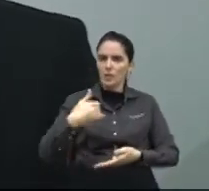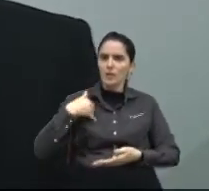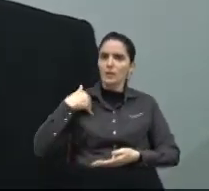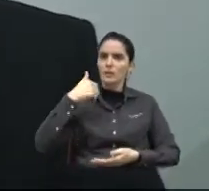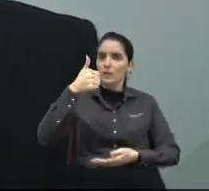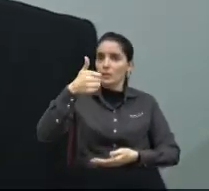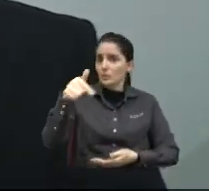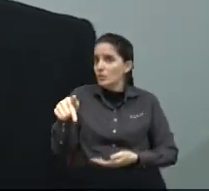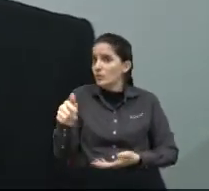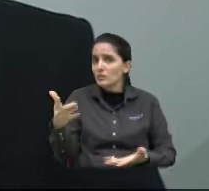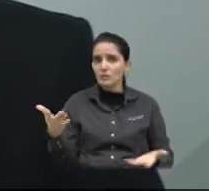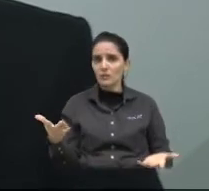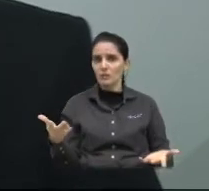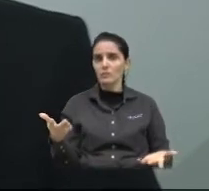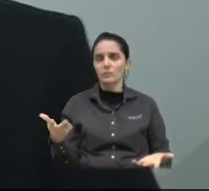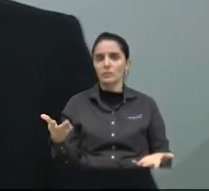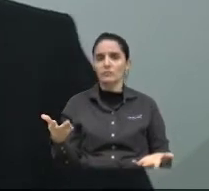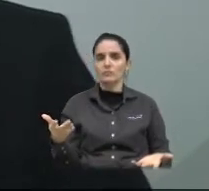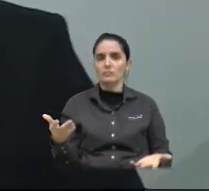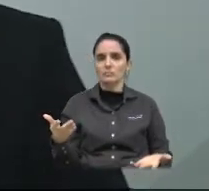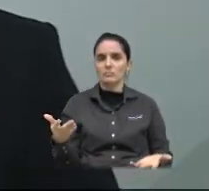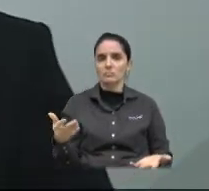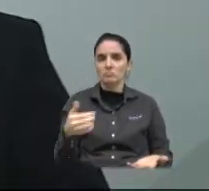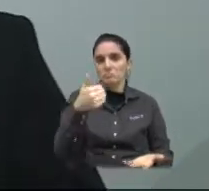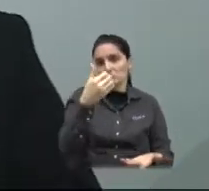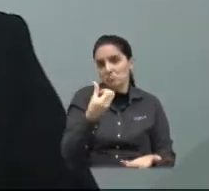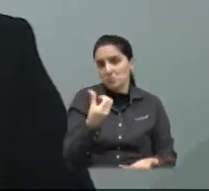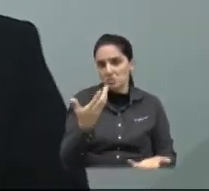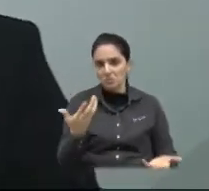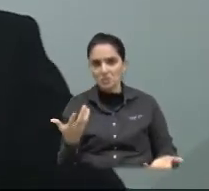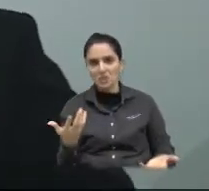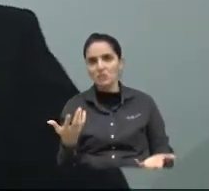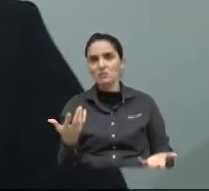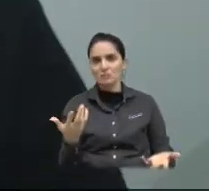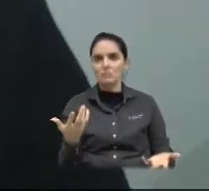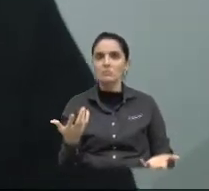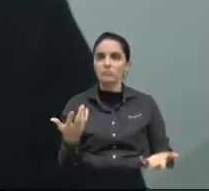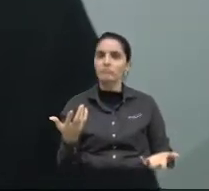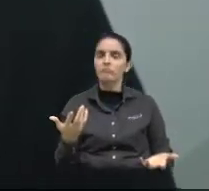a aprovação ainda tem